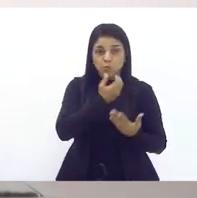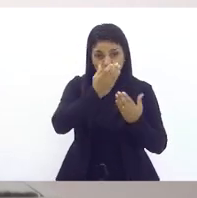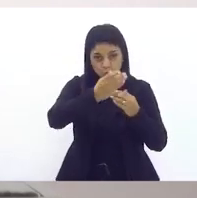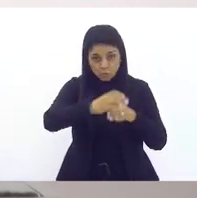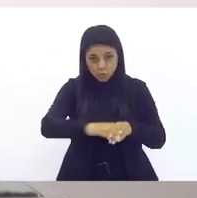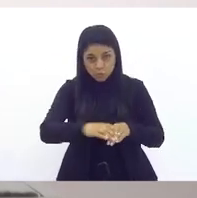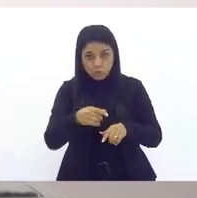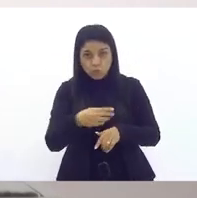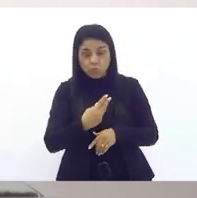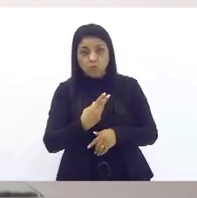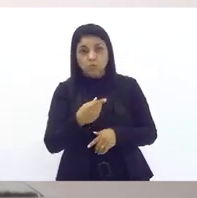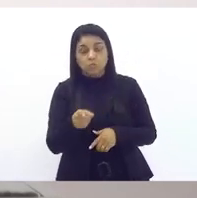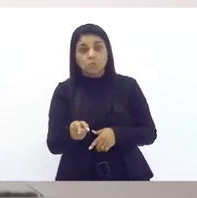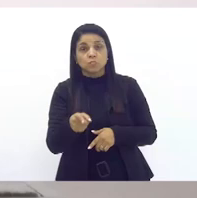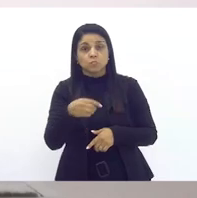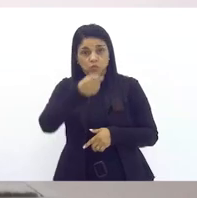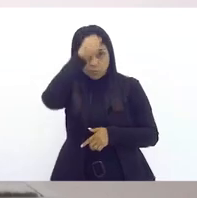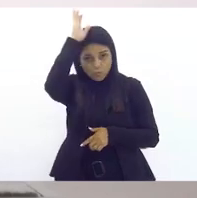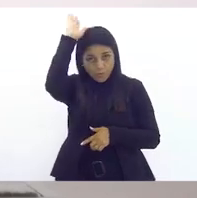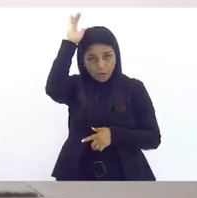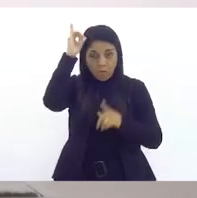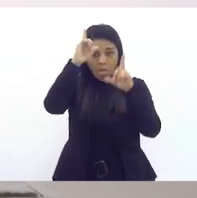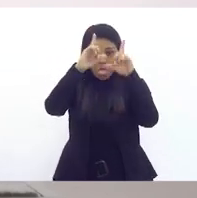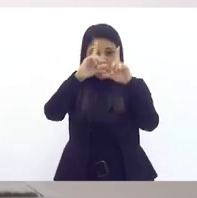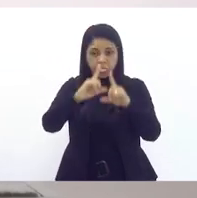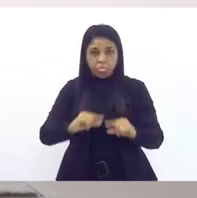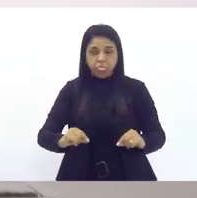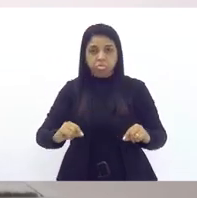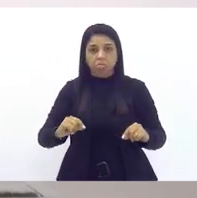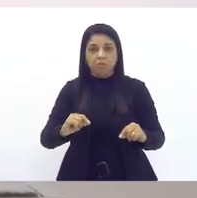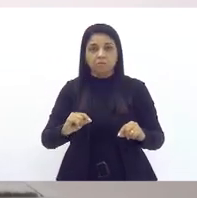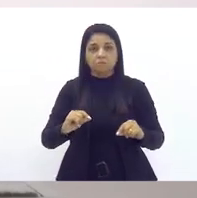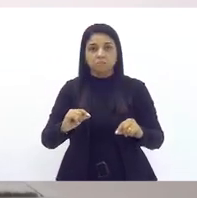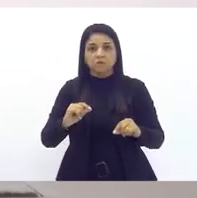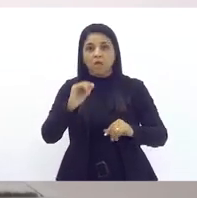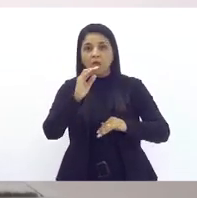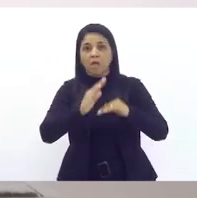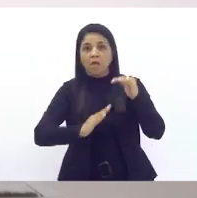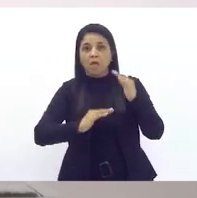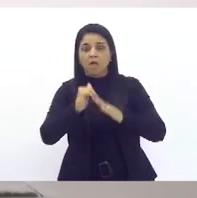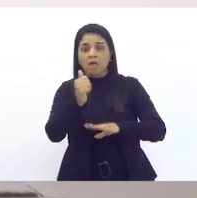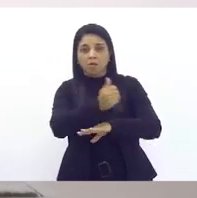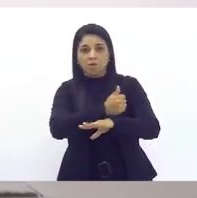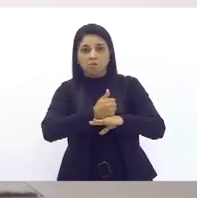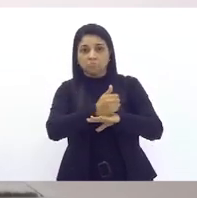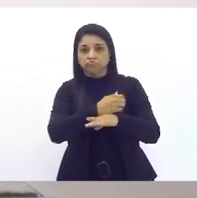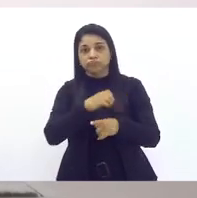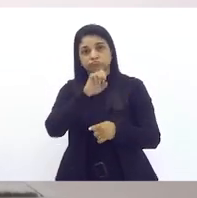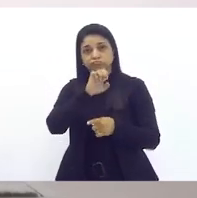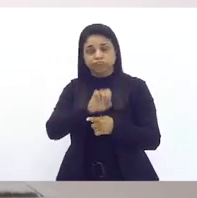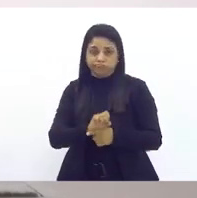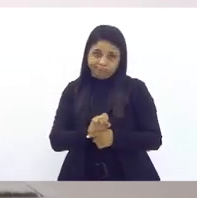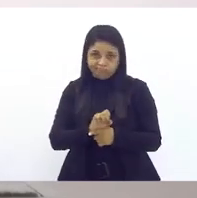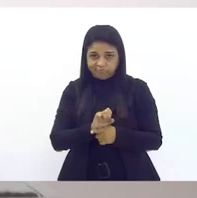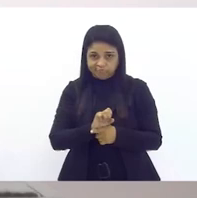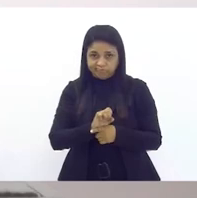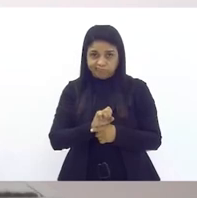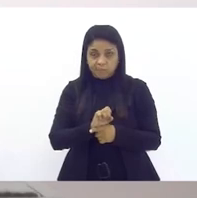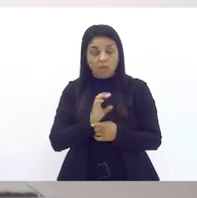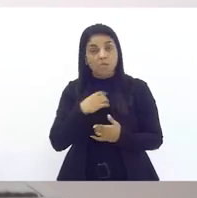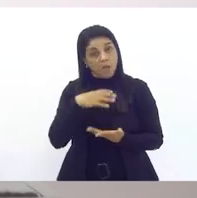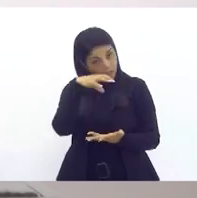liquidar com a carreira de bombeiro, função de Estado estatutário. E com uma questão